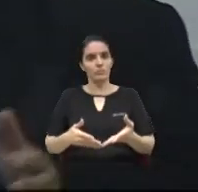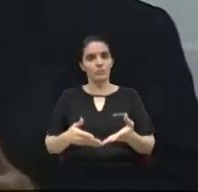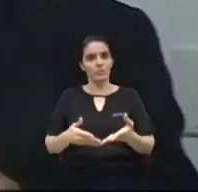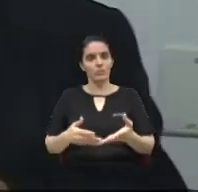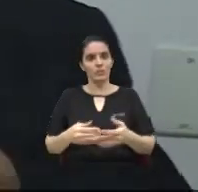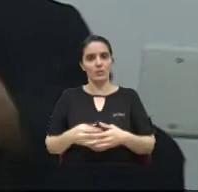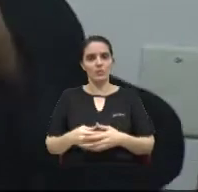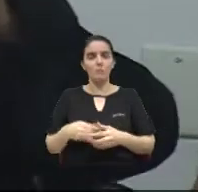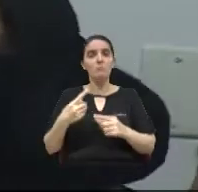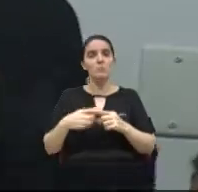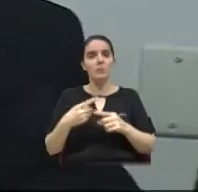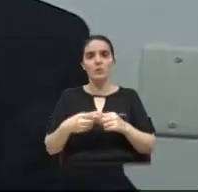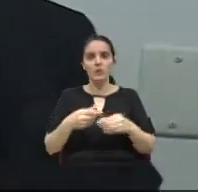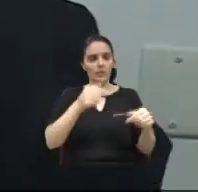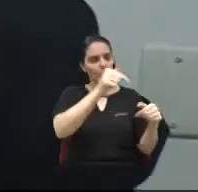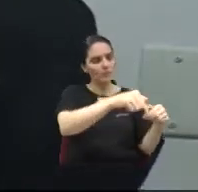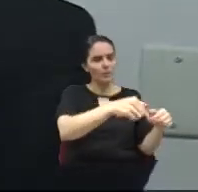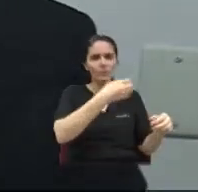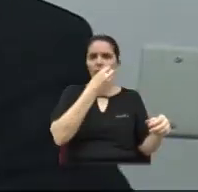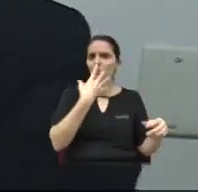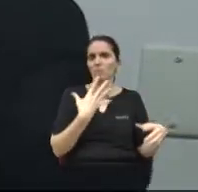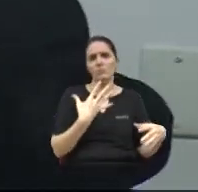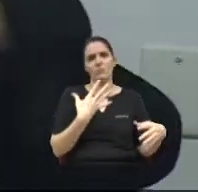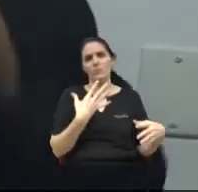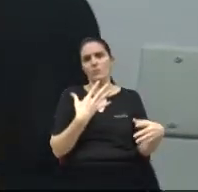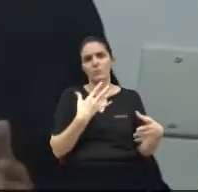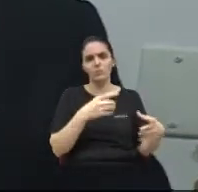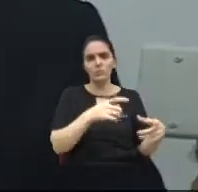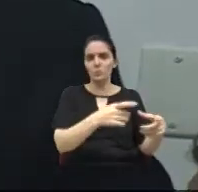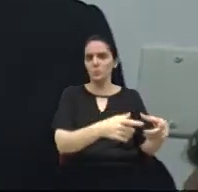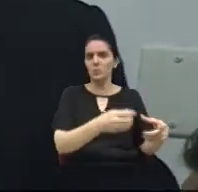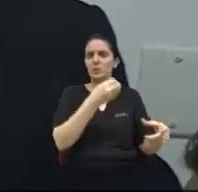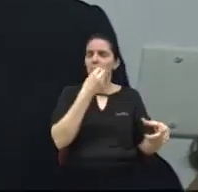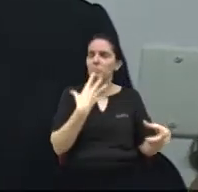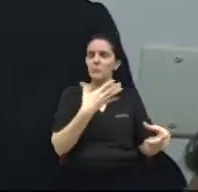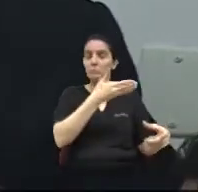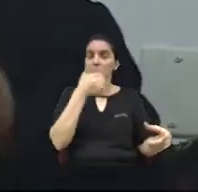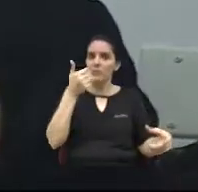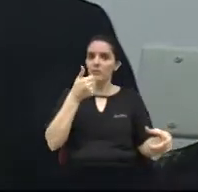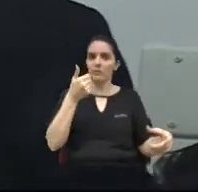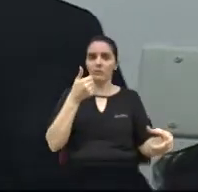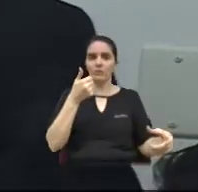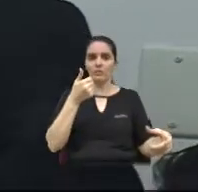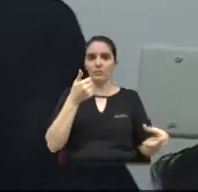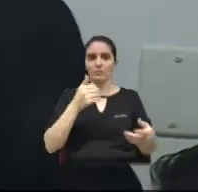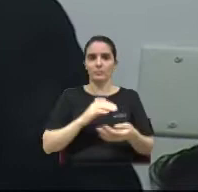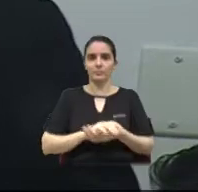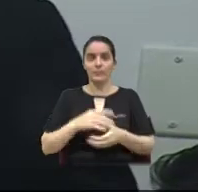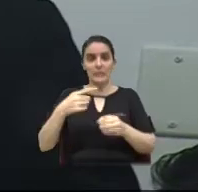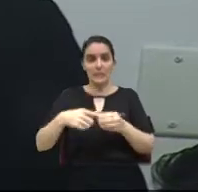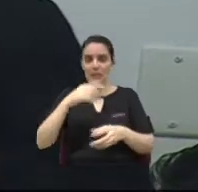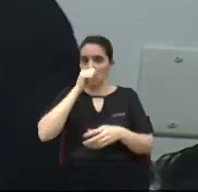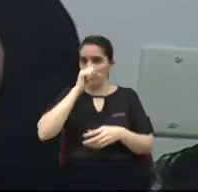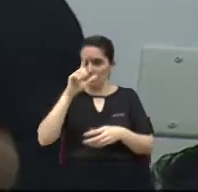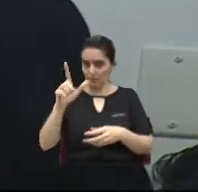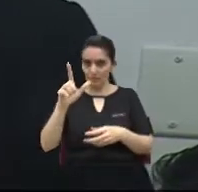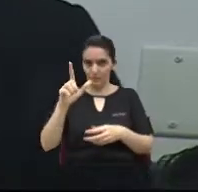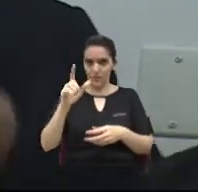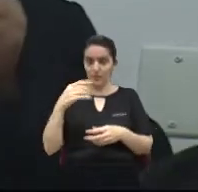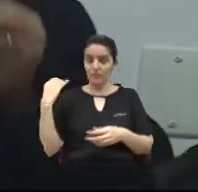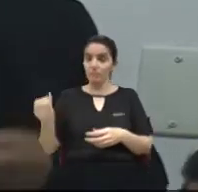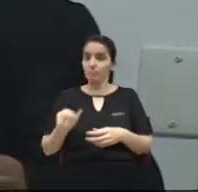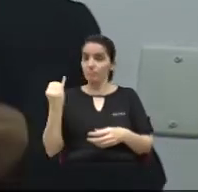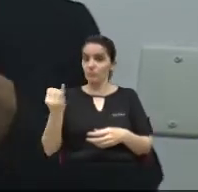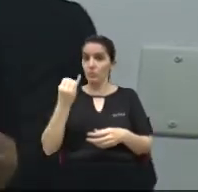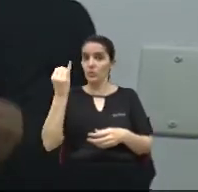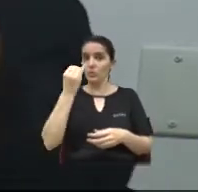estava sendo bem atendida, tem local, tem condição, é o melhor lugar. E para nós da cidade de Limeira, seria importante